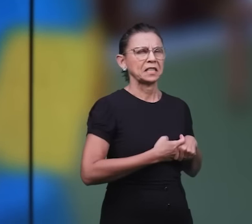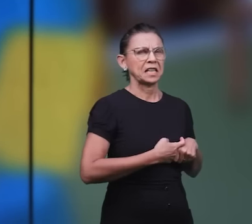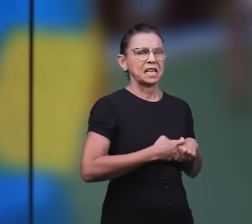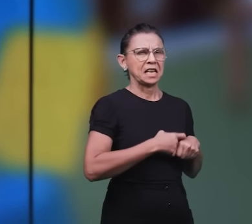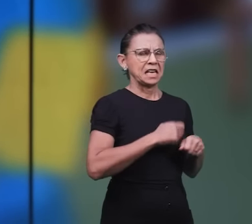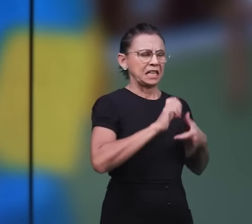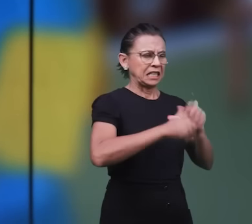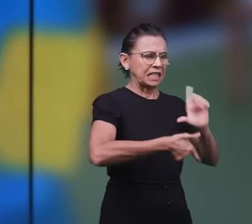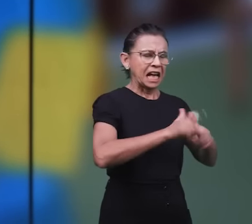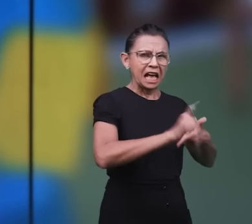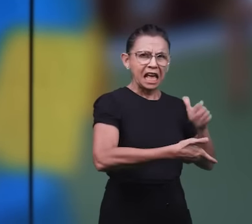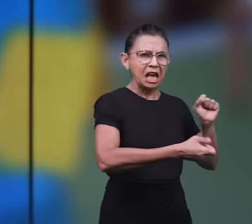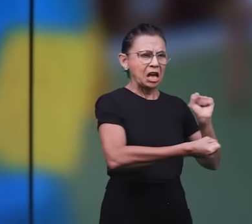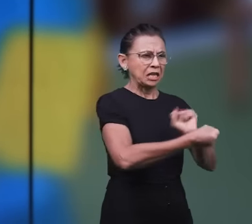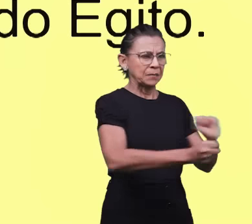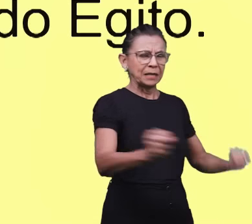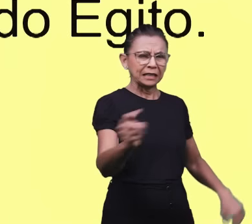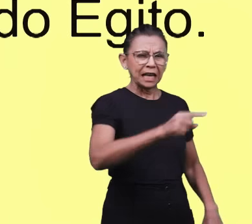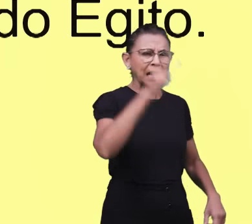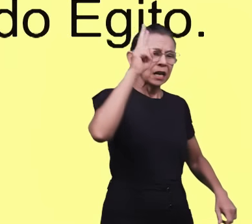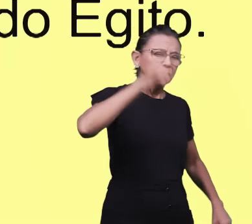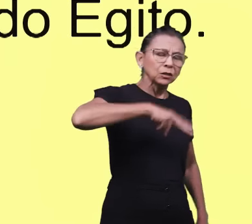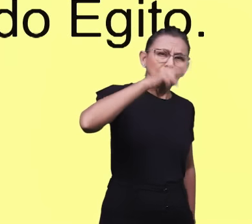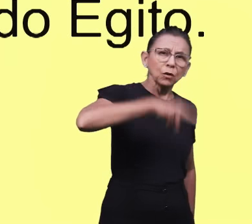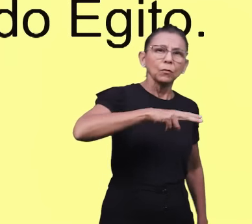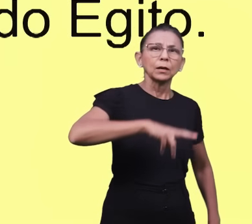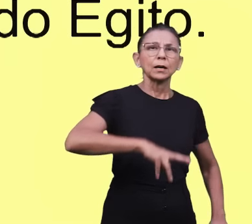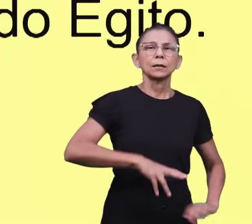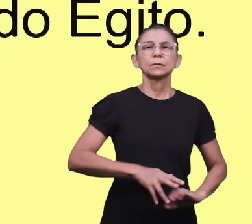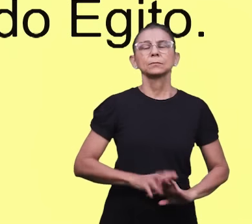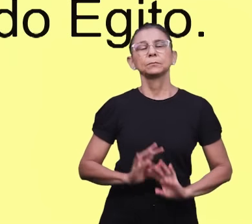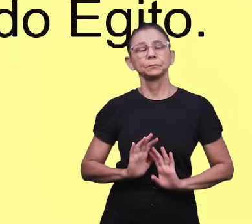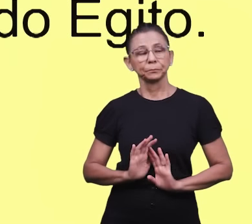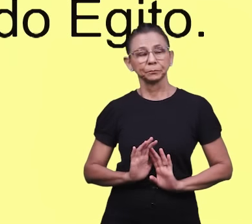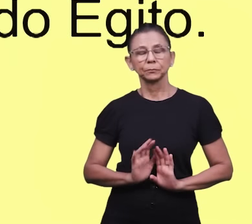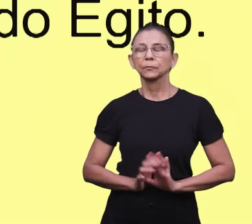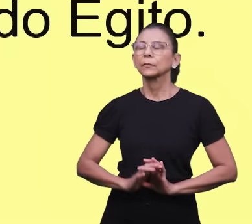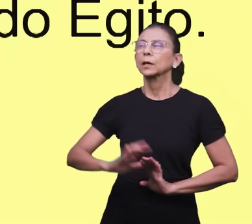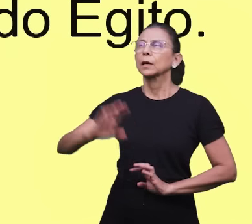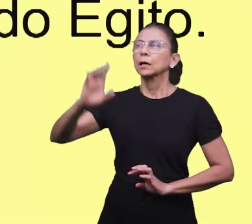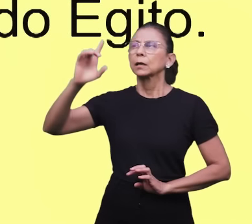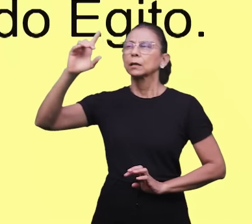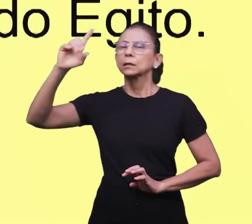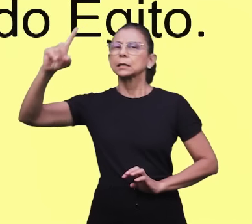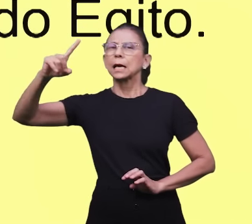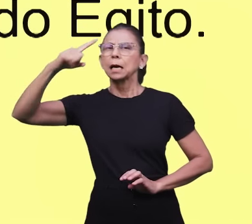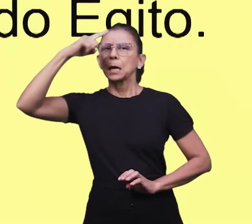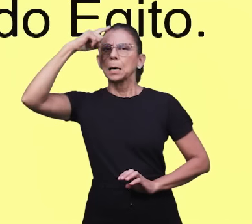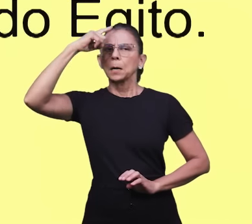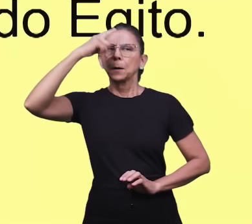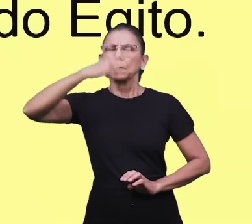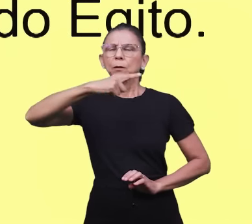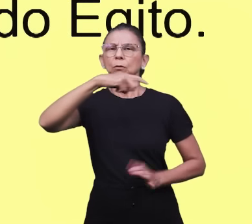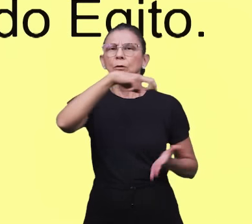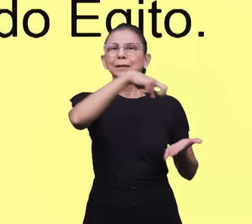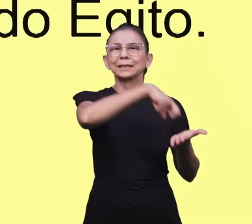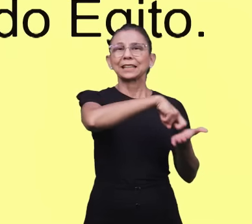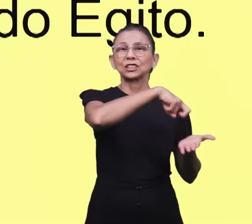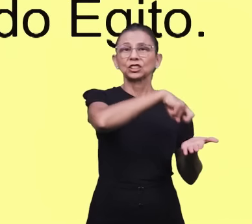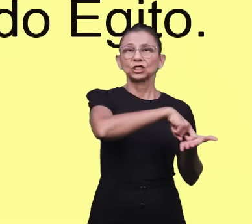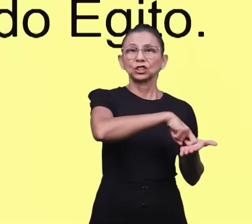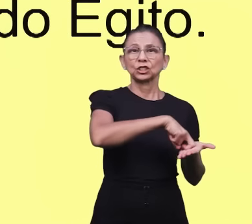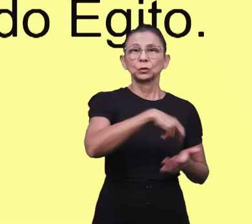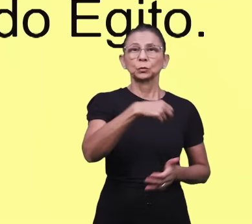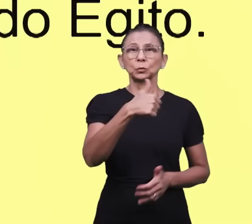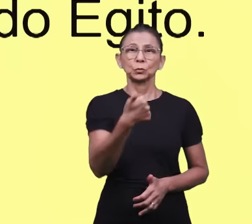o seu poder e enviou dez pragas sobre todo o Egito foram acontecendo uma